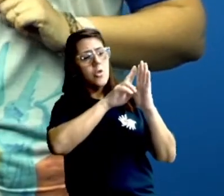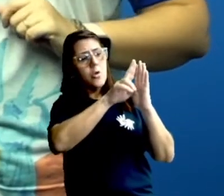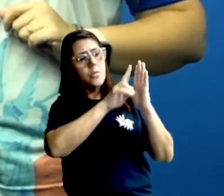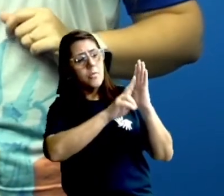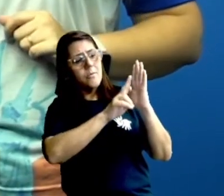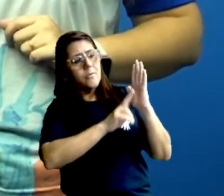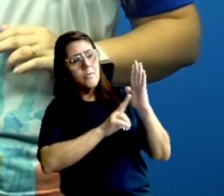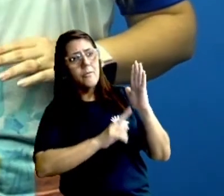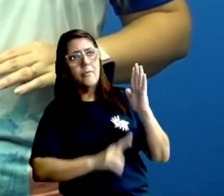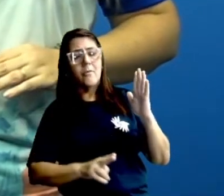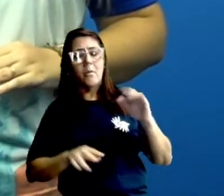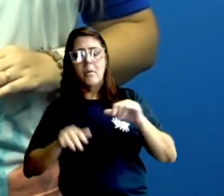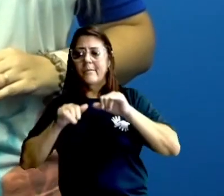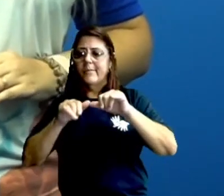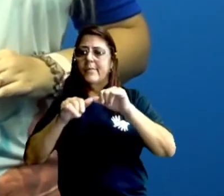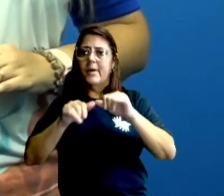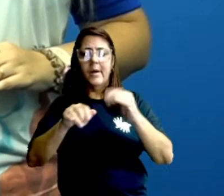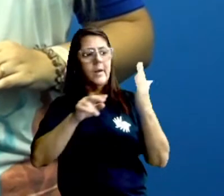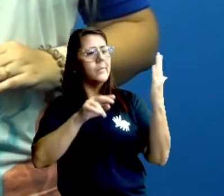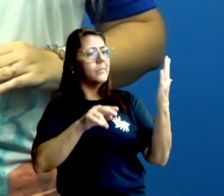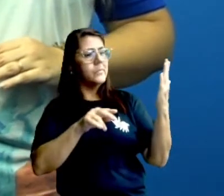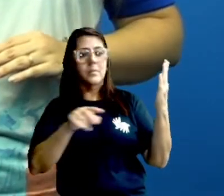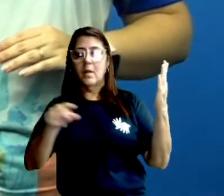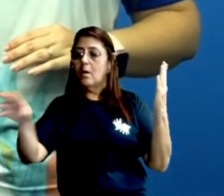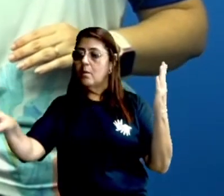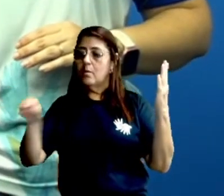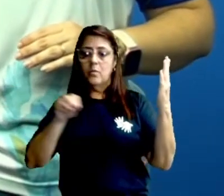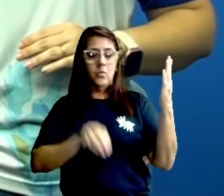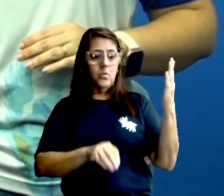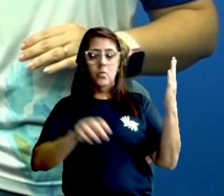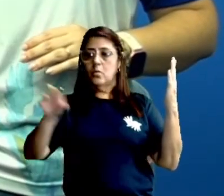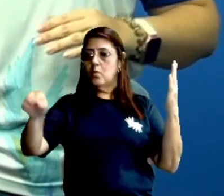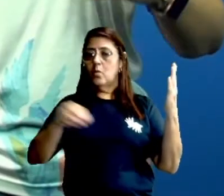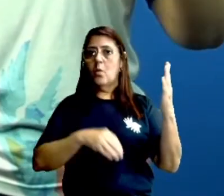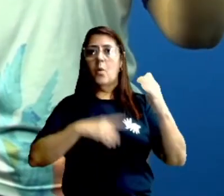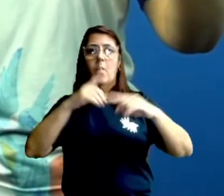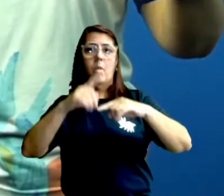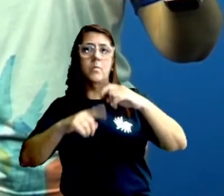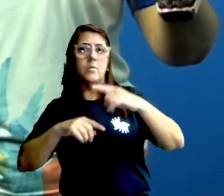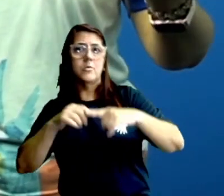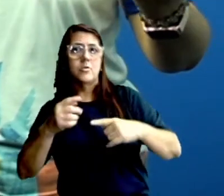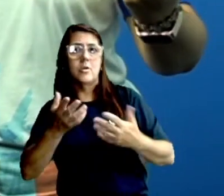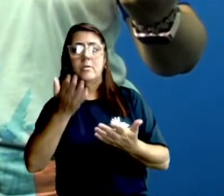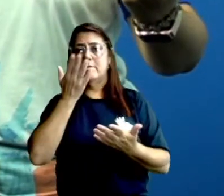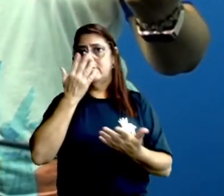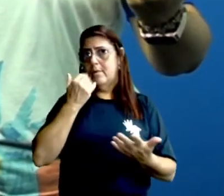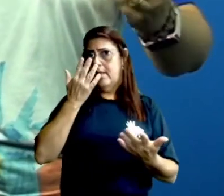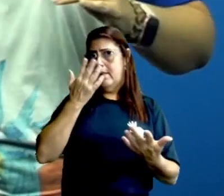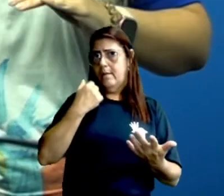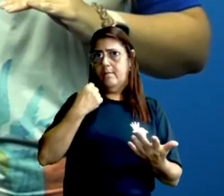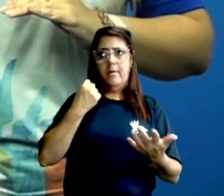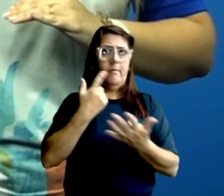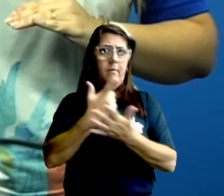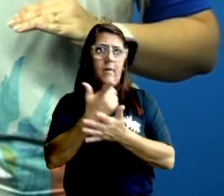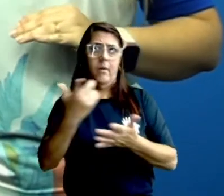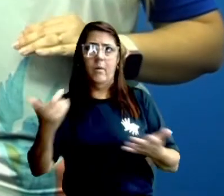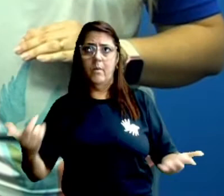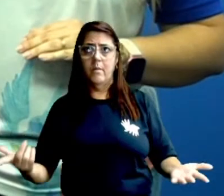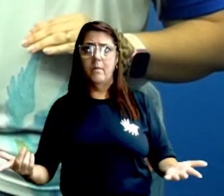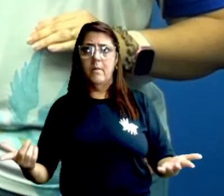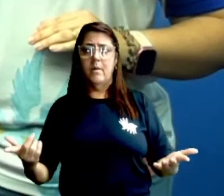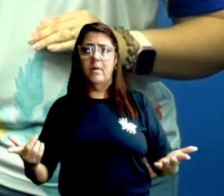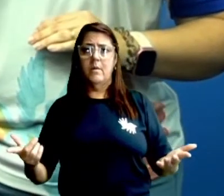lista. Nada mais é do que colocar o nome daqueles objetos, daqueles alimentos que eu vou comprar,